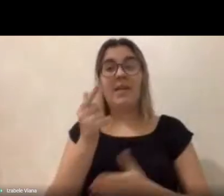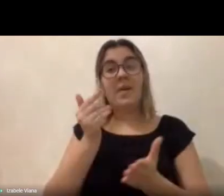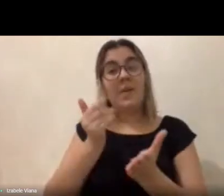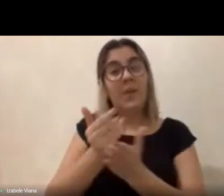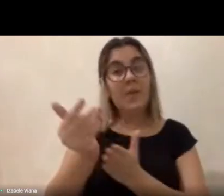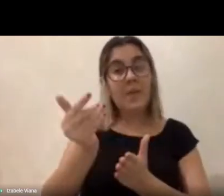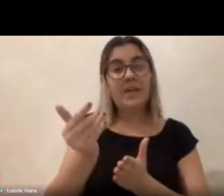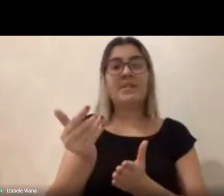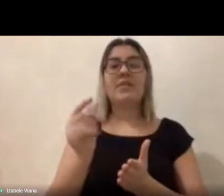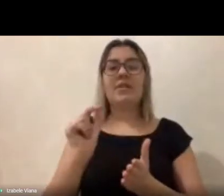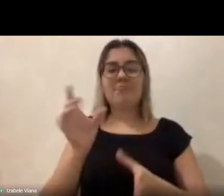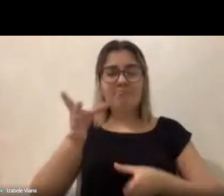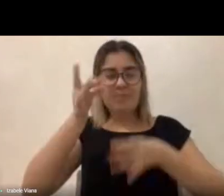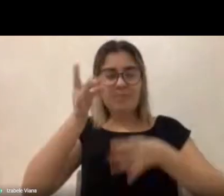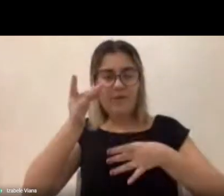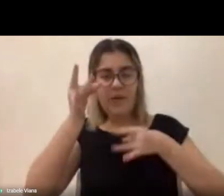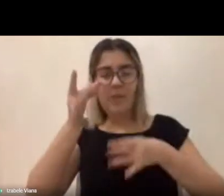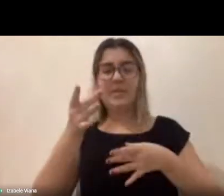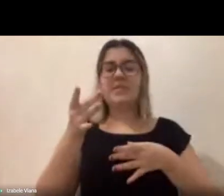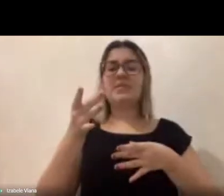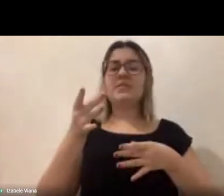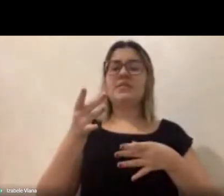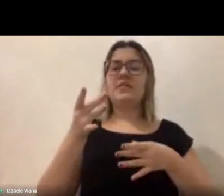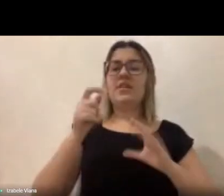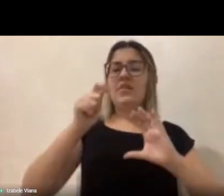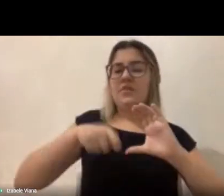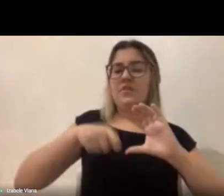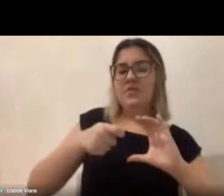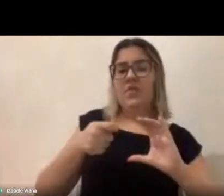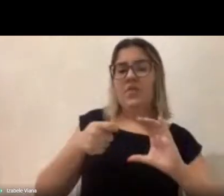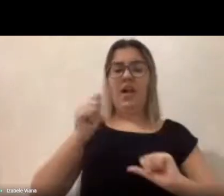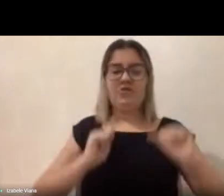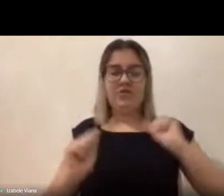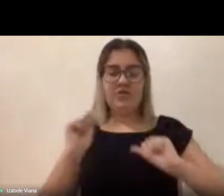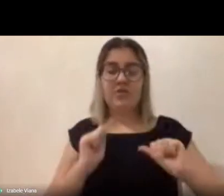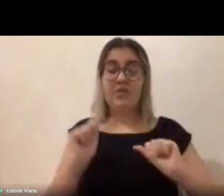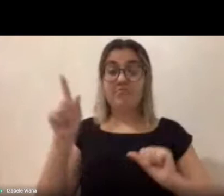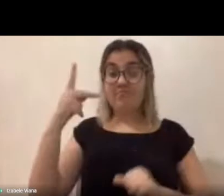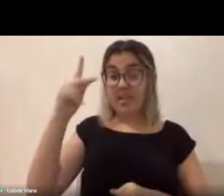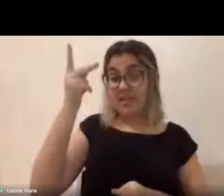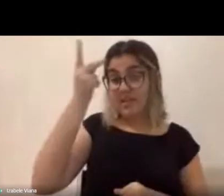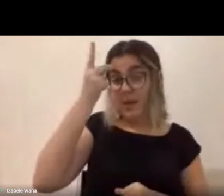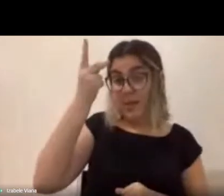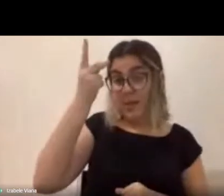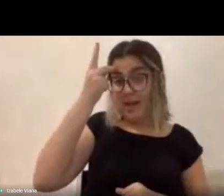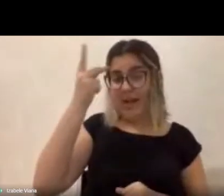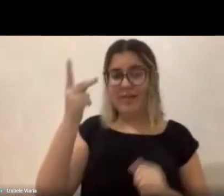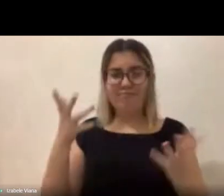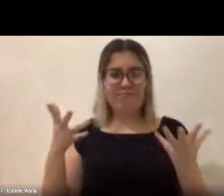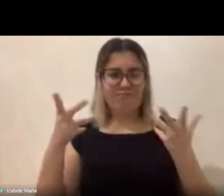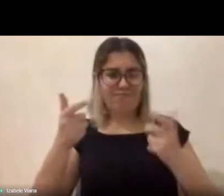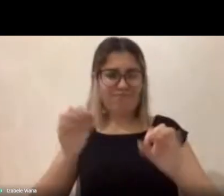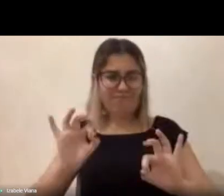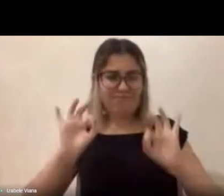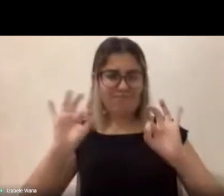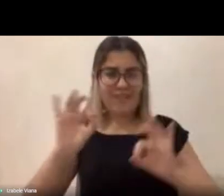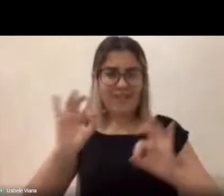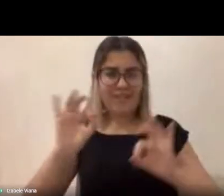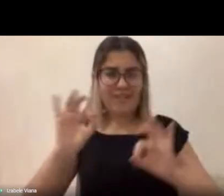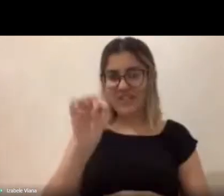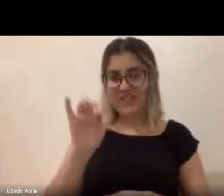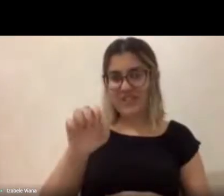performer, né? Visual artista paulistana, arretada, Estela Lapone Oliveira,